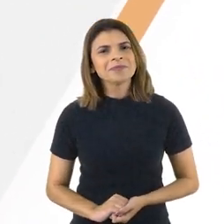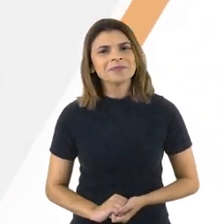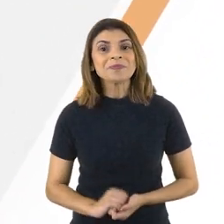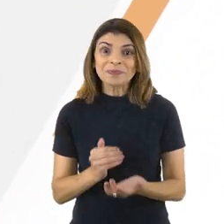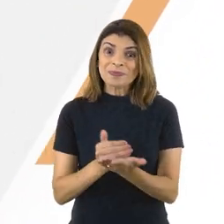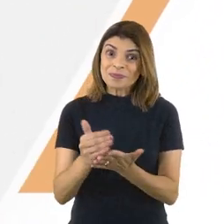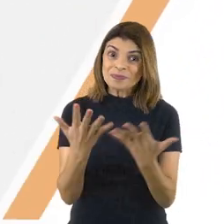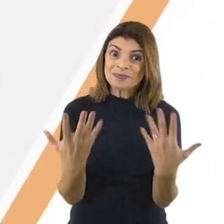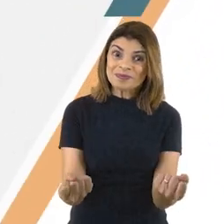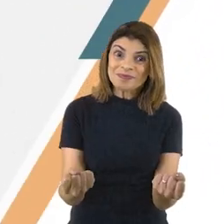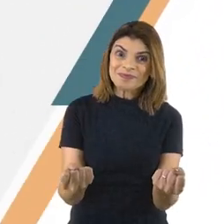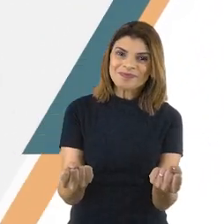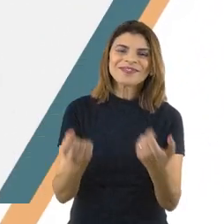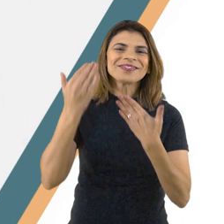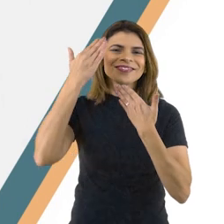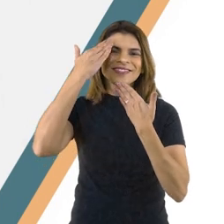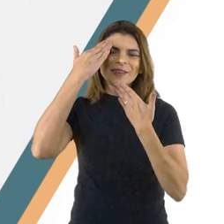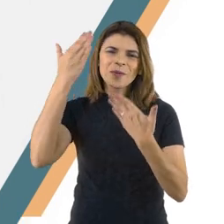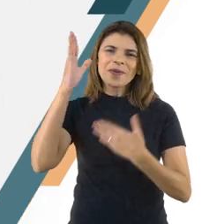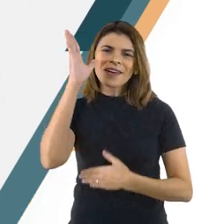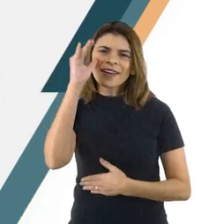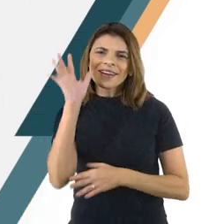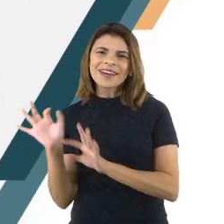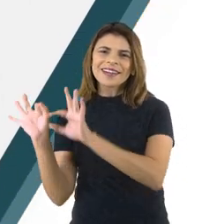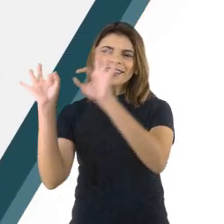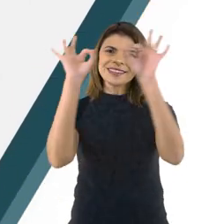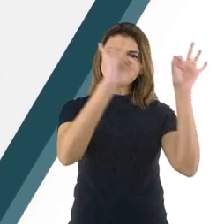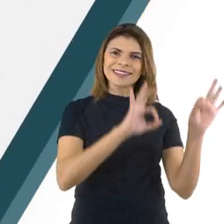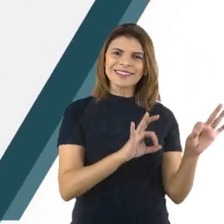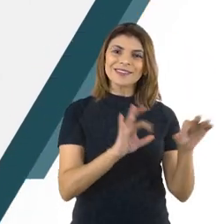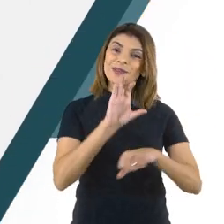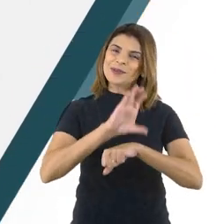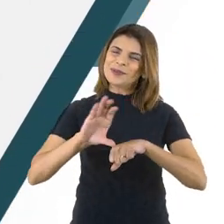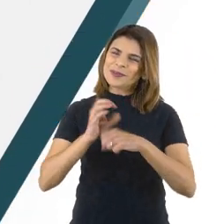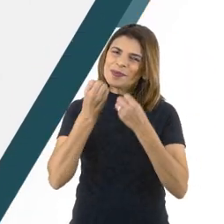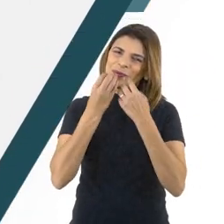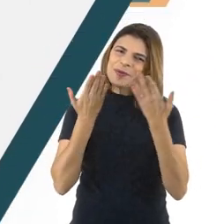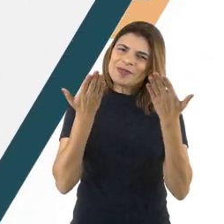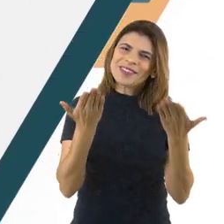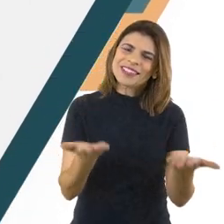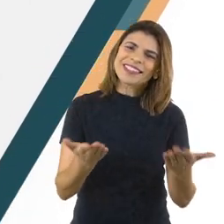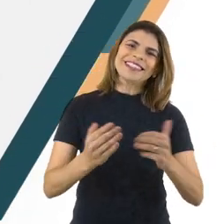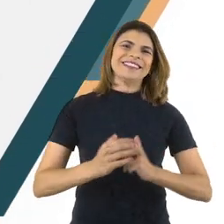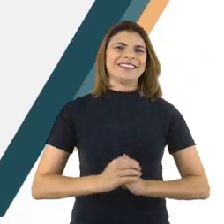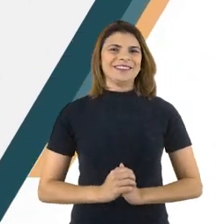Vamos começar? Obrigado por assistir. Bom curso!